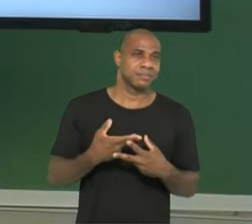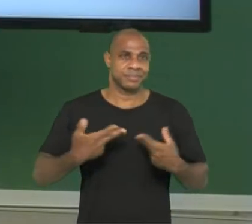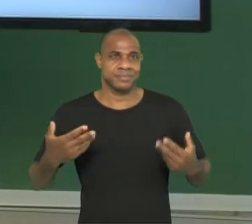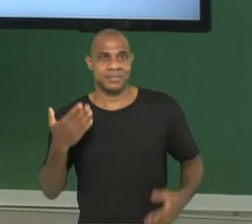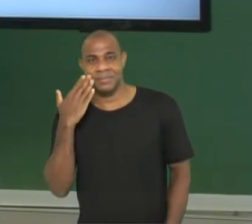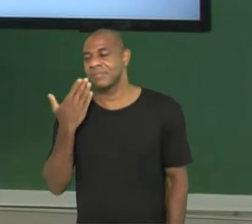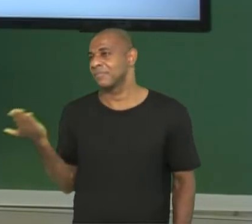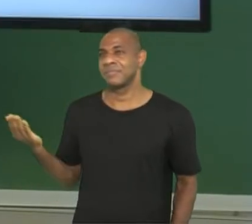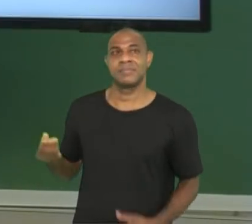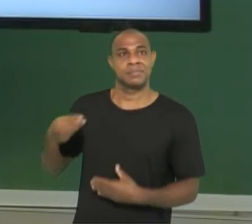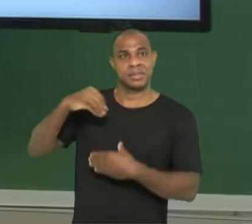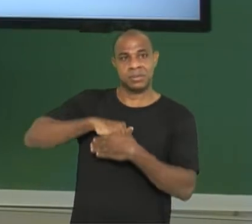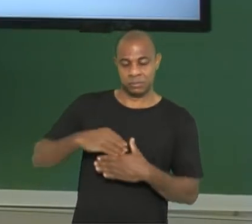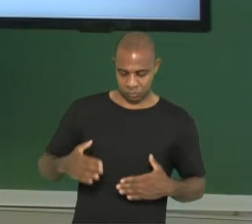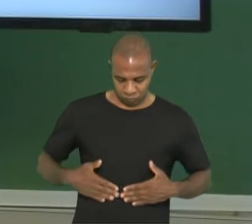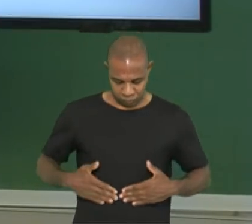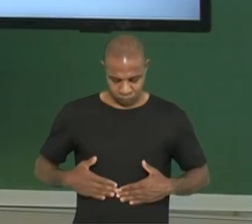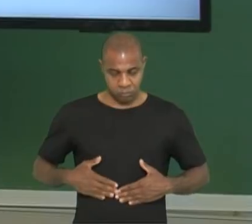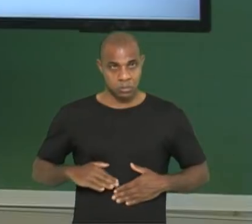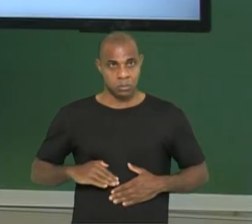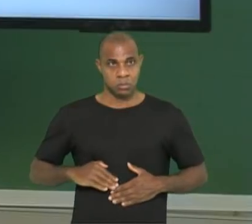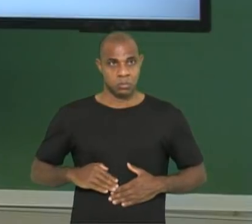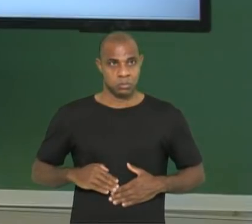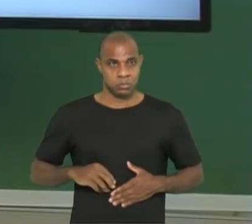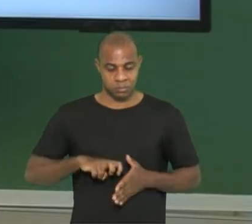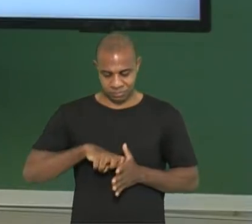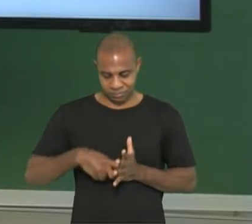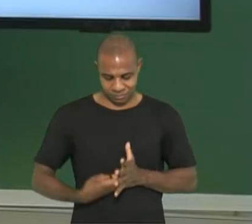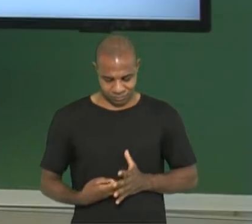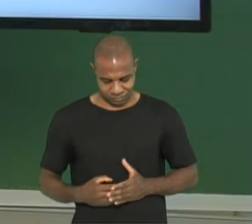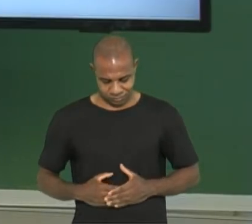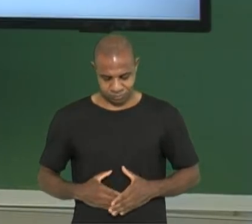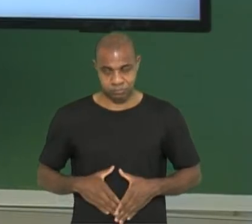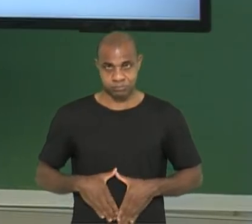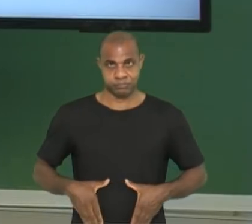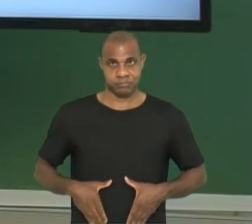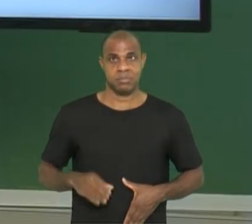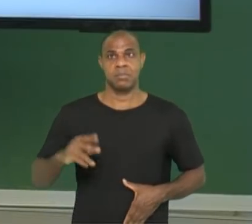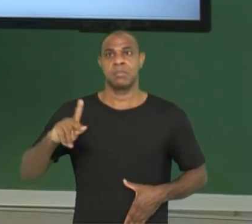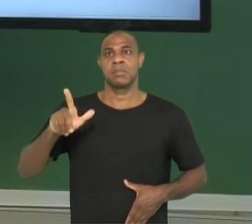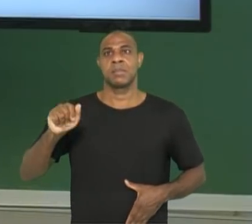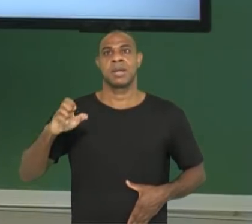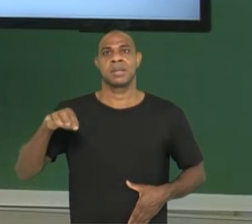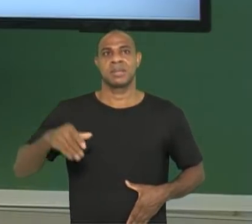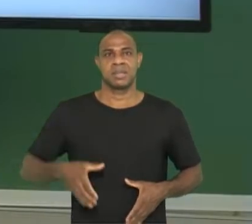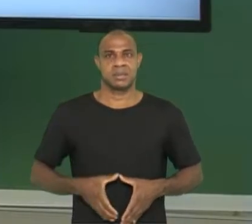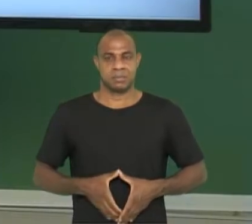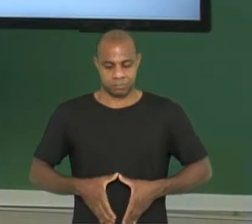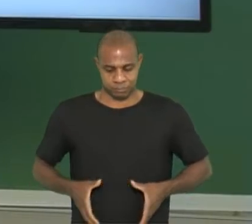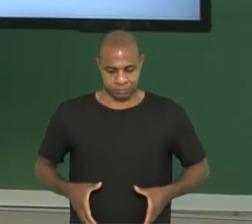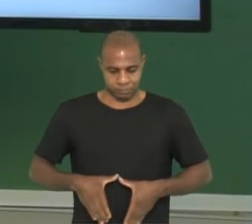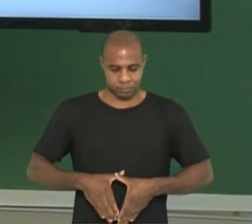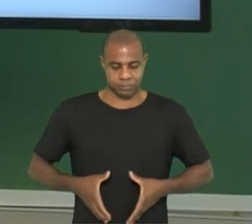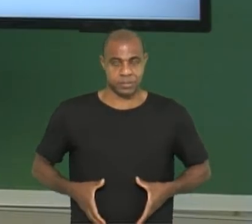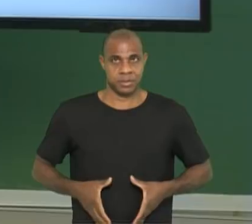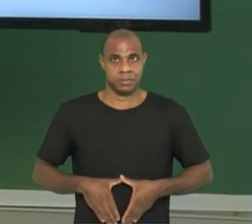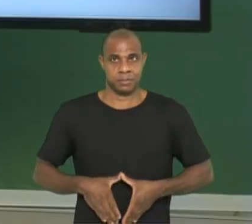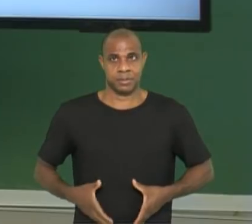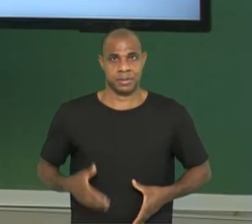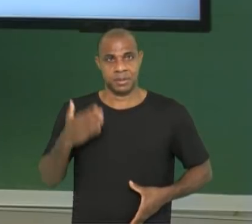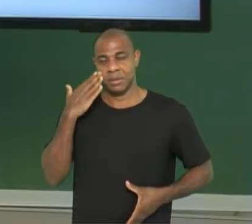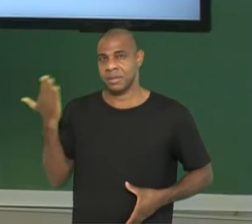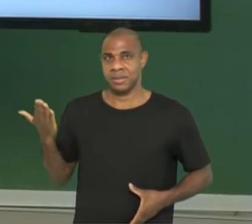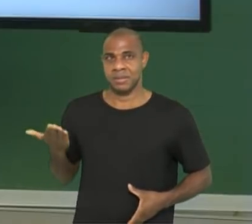Então, dentro do corpo da mãe, o filhote vai se desenvolver dentro da placenta, que vai nutrir, vai tirar todas as excretas, vai